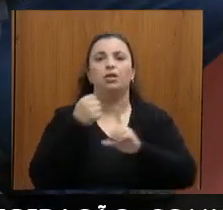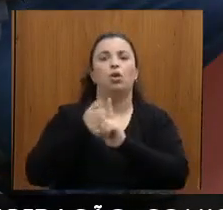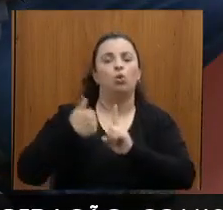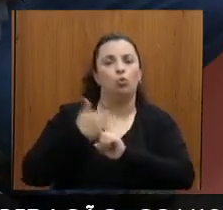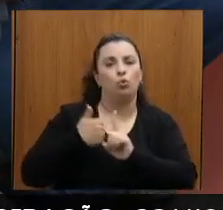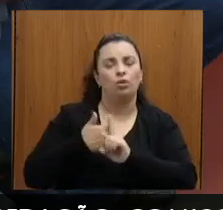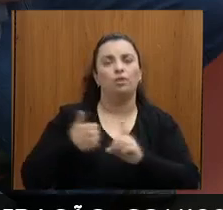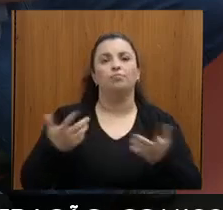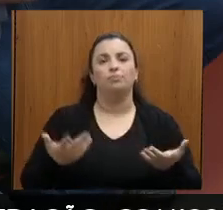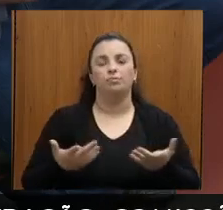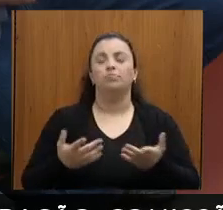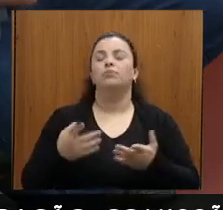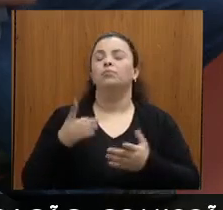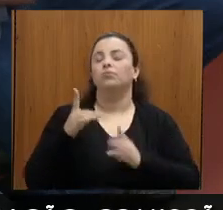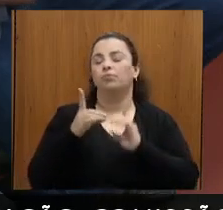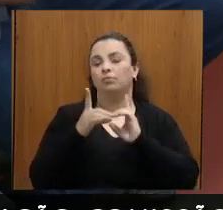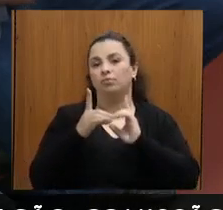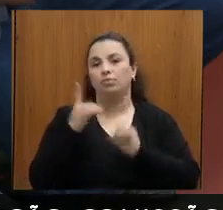deputado André Quintal.